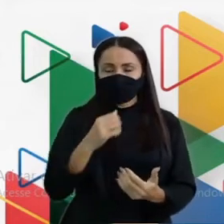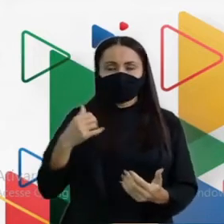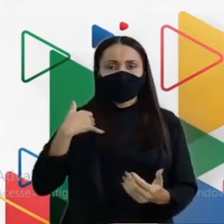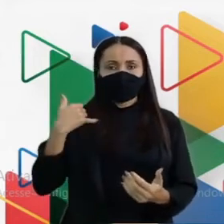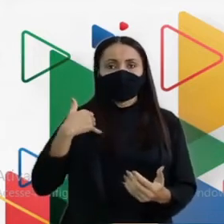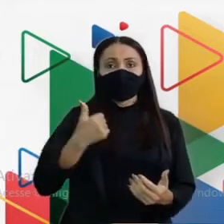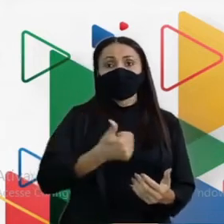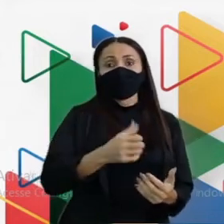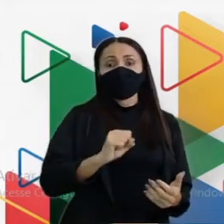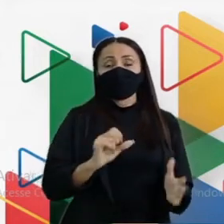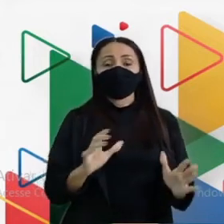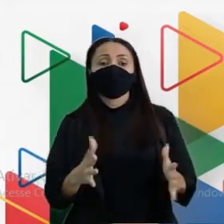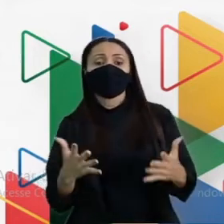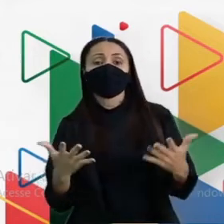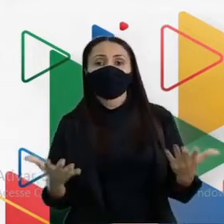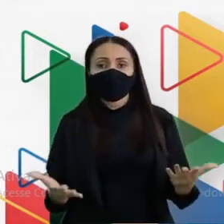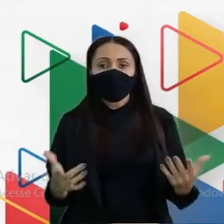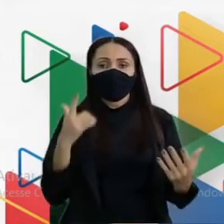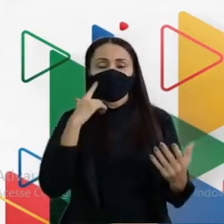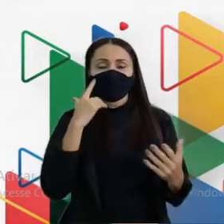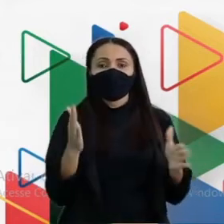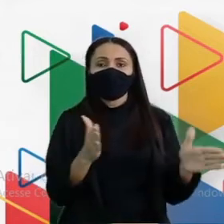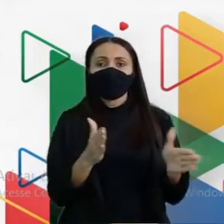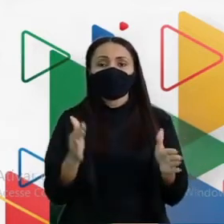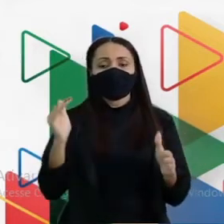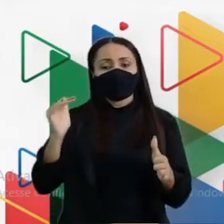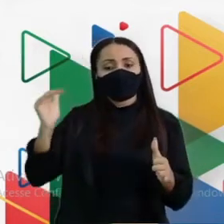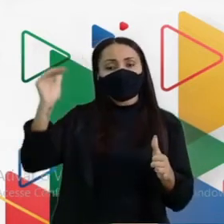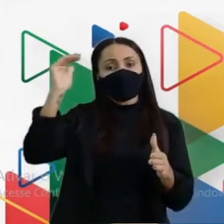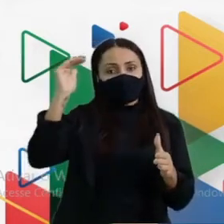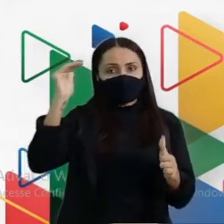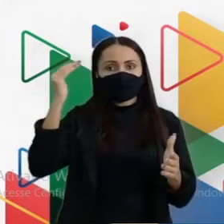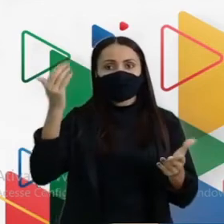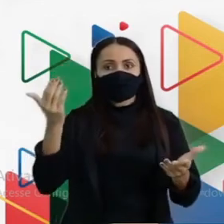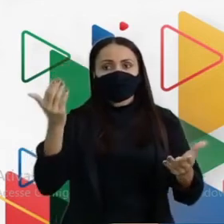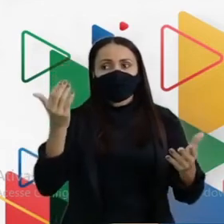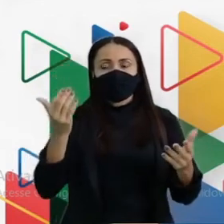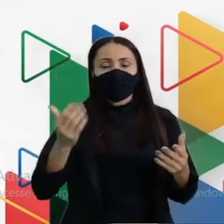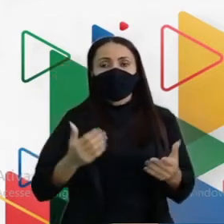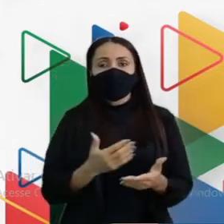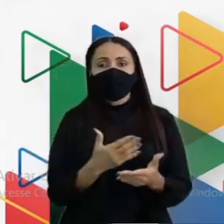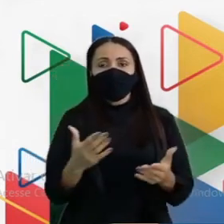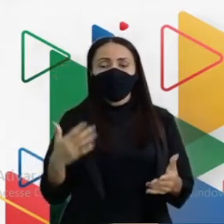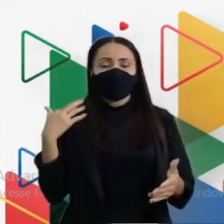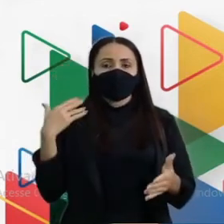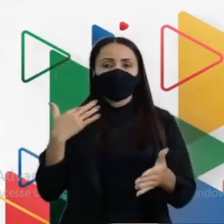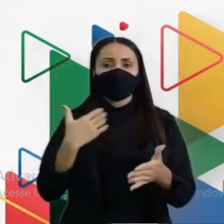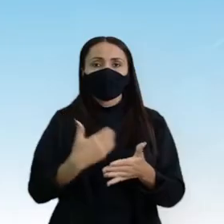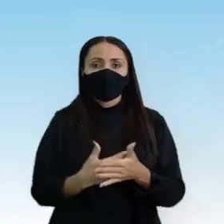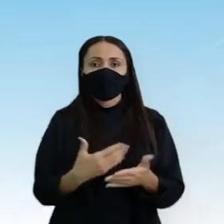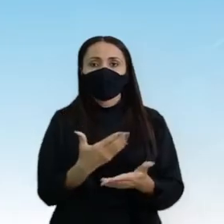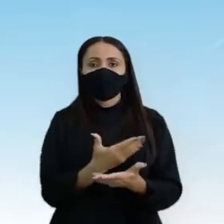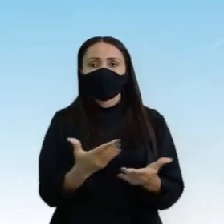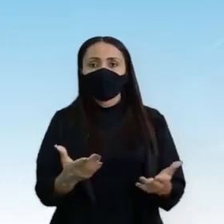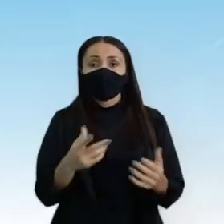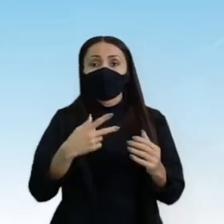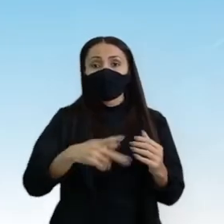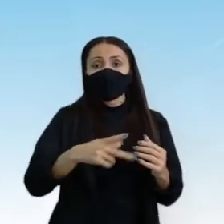anos, e aí? Você entra aí na fase adulta, a fase em que você chegou completo à